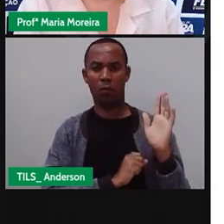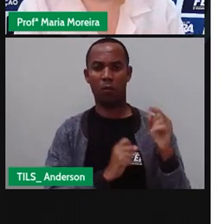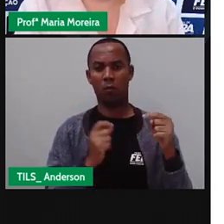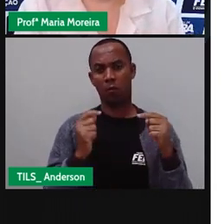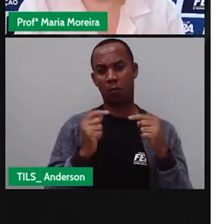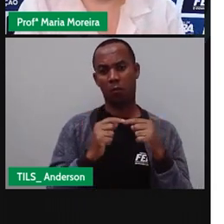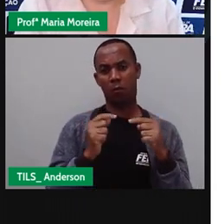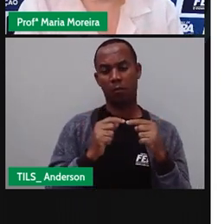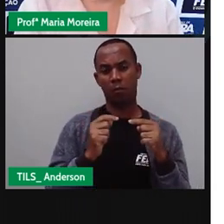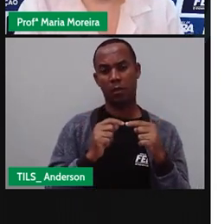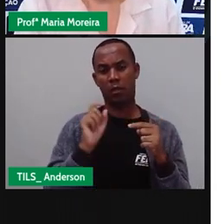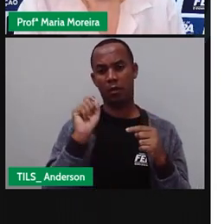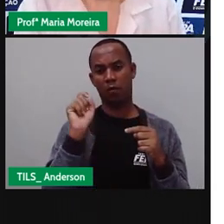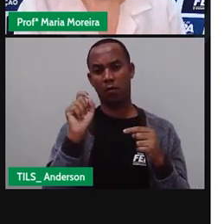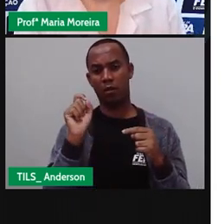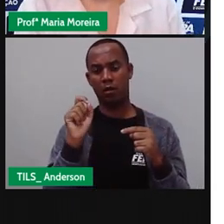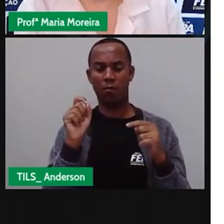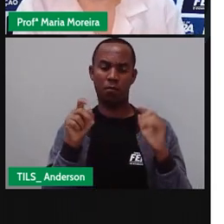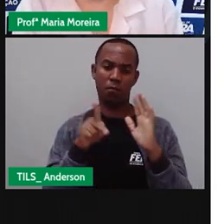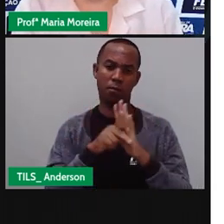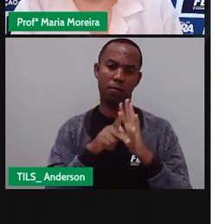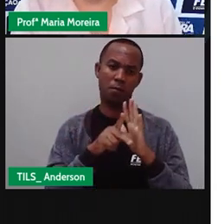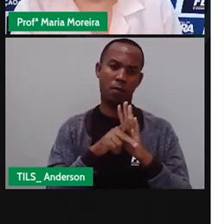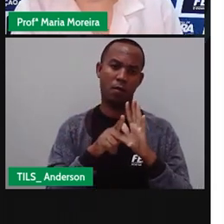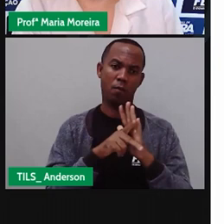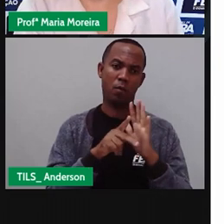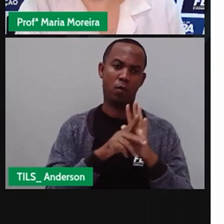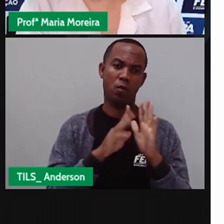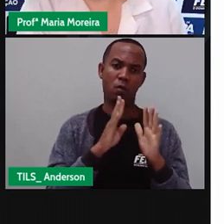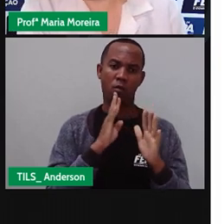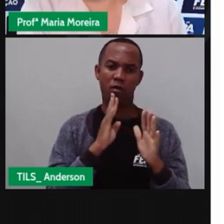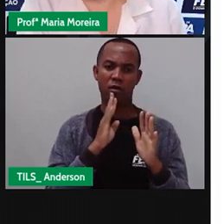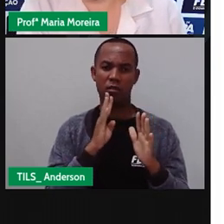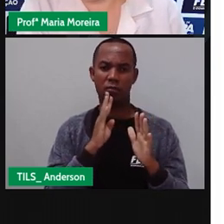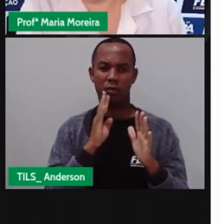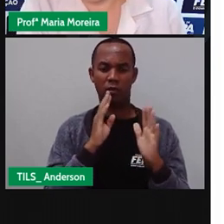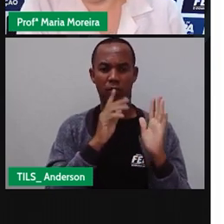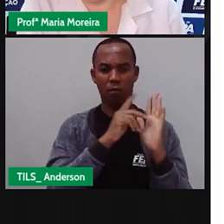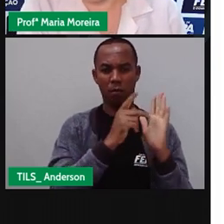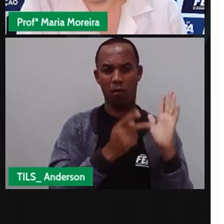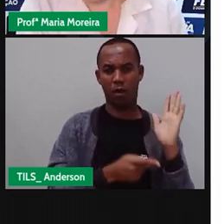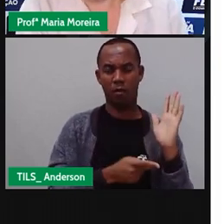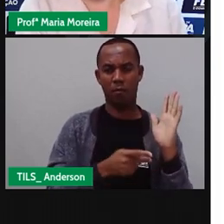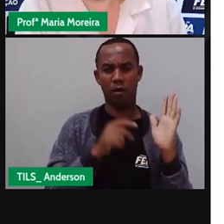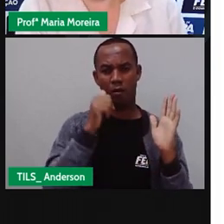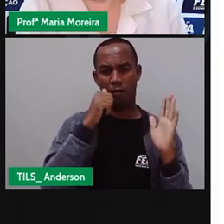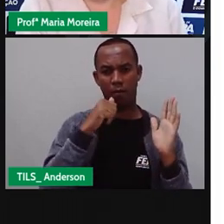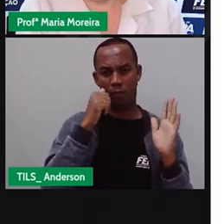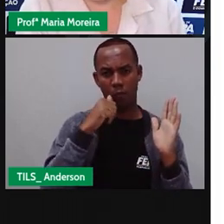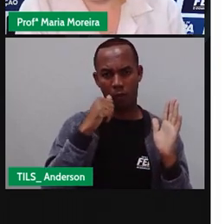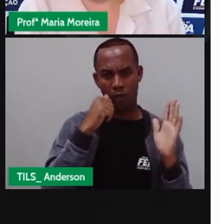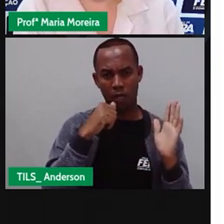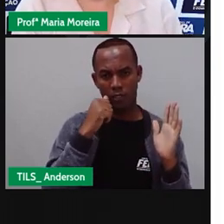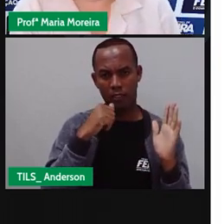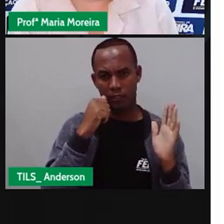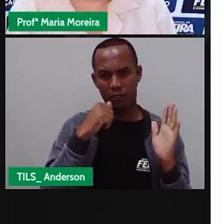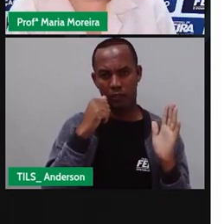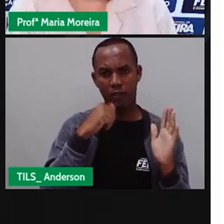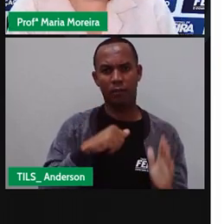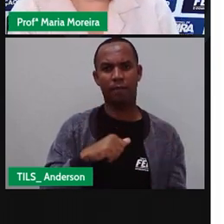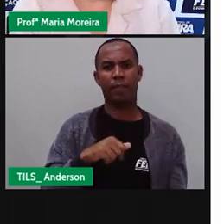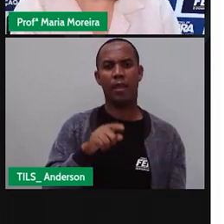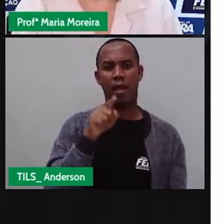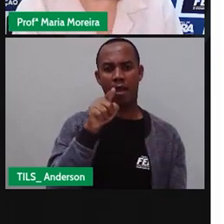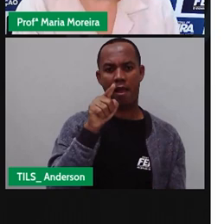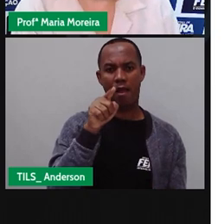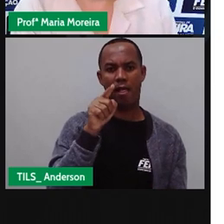seus principais aspectos, iremos nos apoiar em um poema de Cecília Meirelles, né, uma poetisa, né, a pessoa que